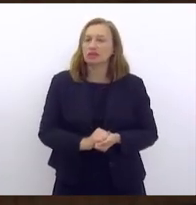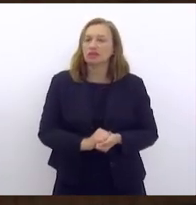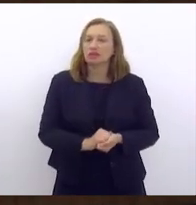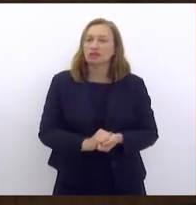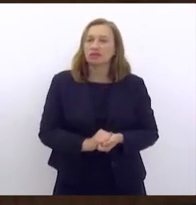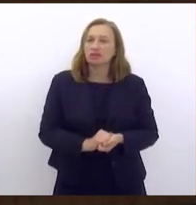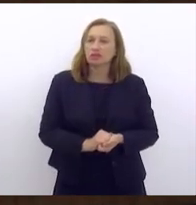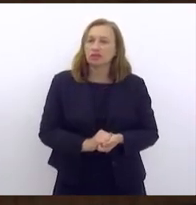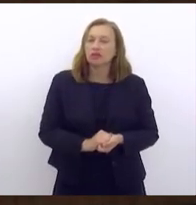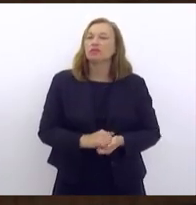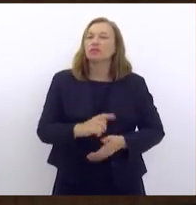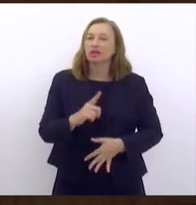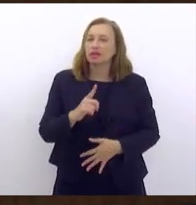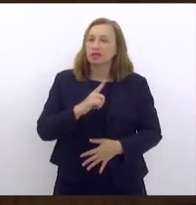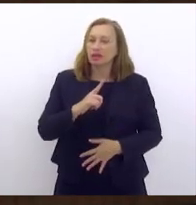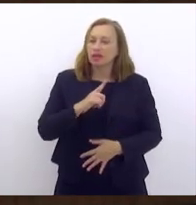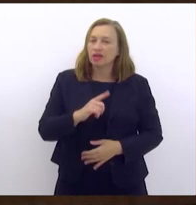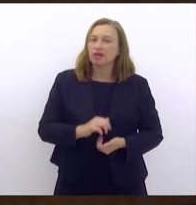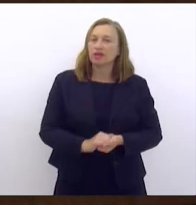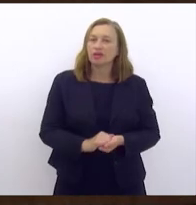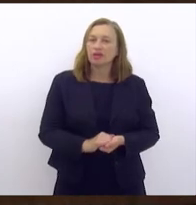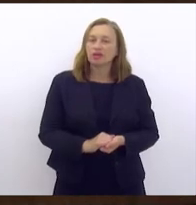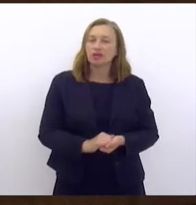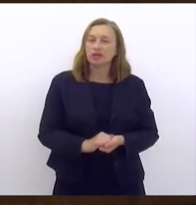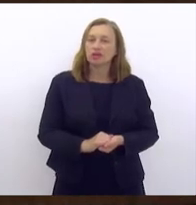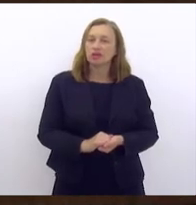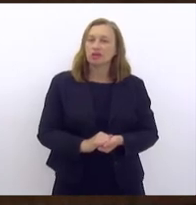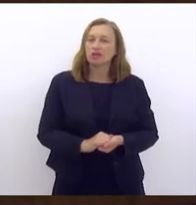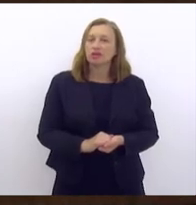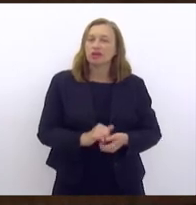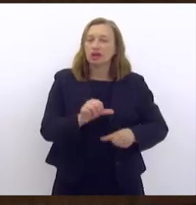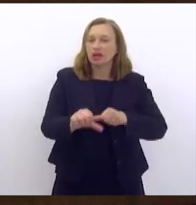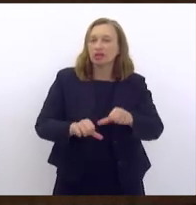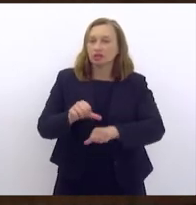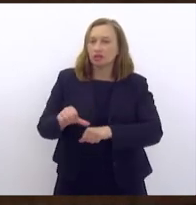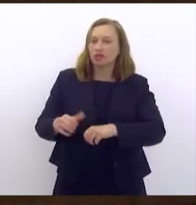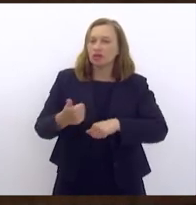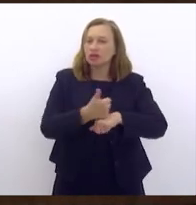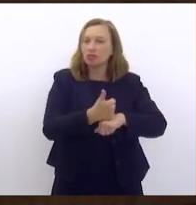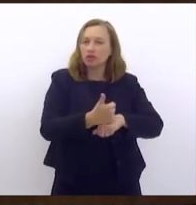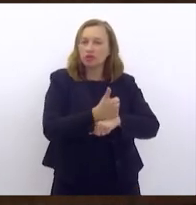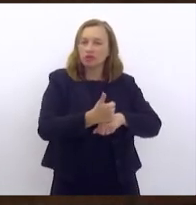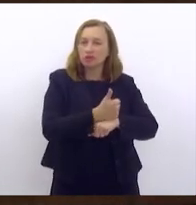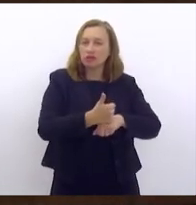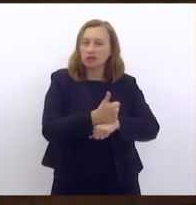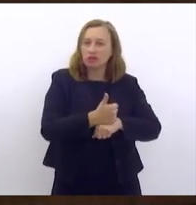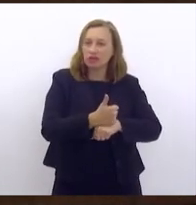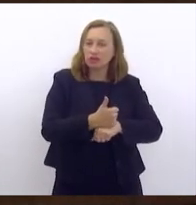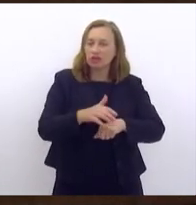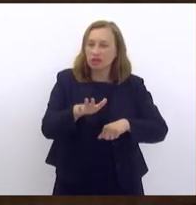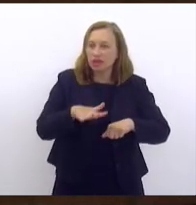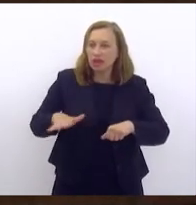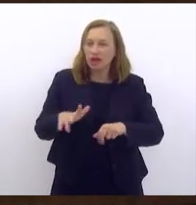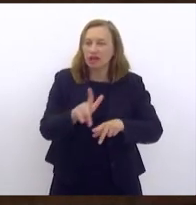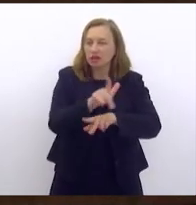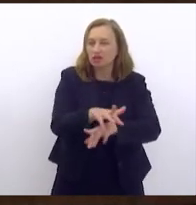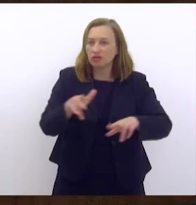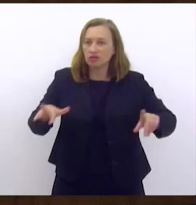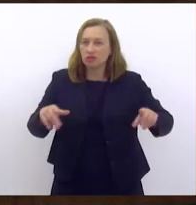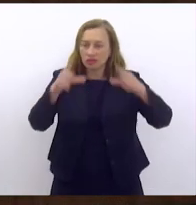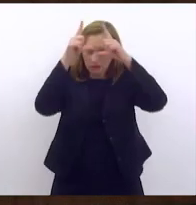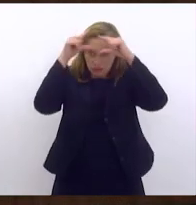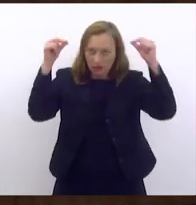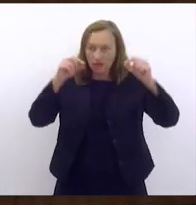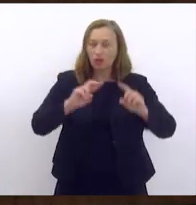a progressão dos profissionais da área da saúde, seja da enfermagem ou da assistência